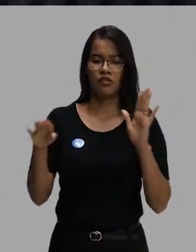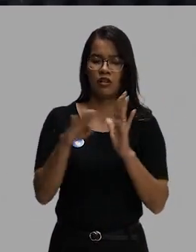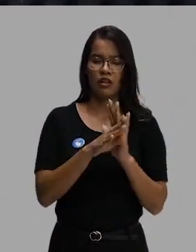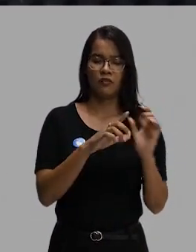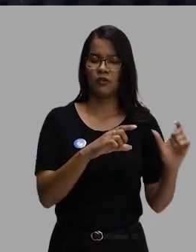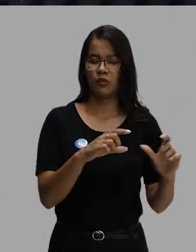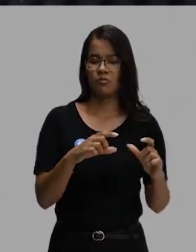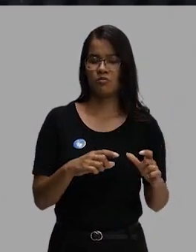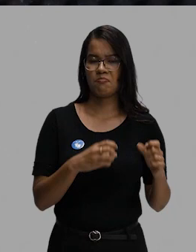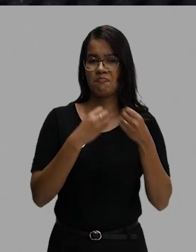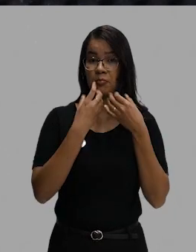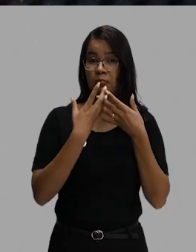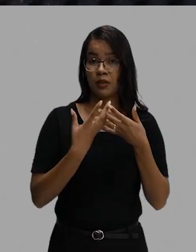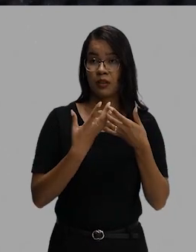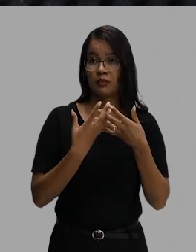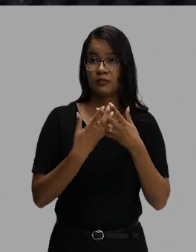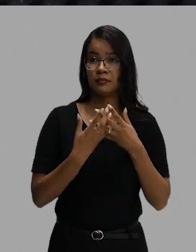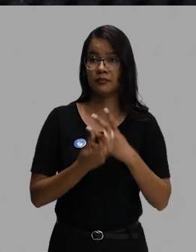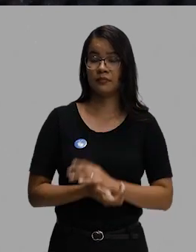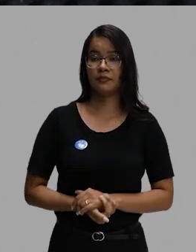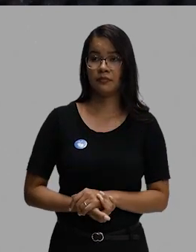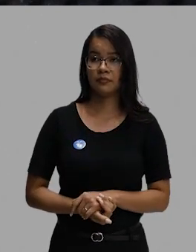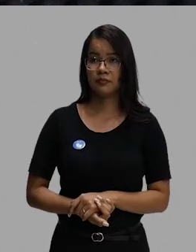lugares bem